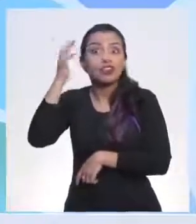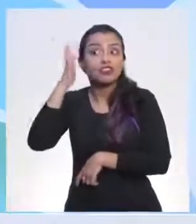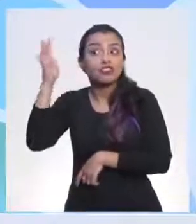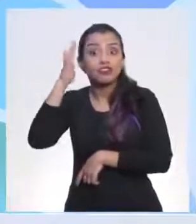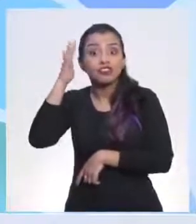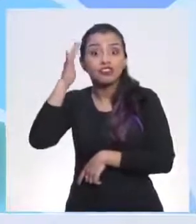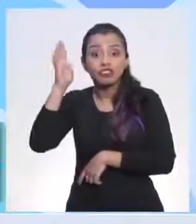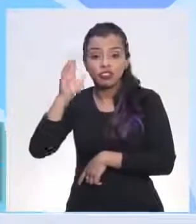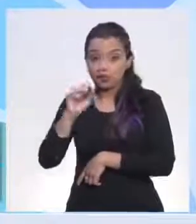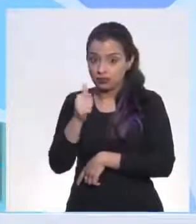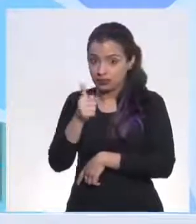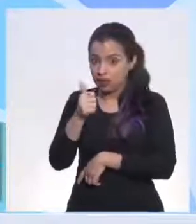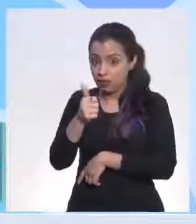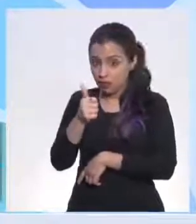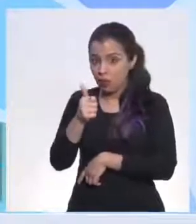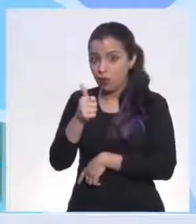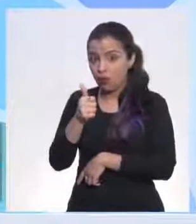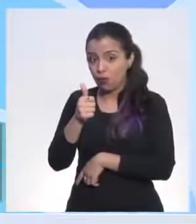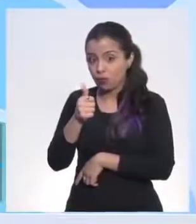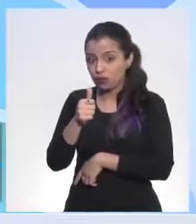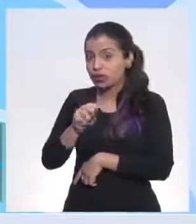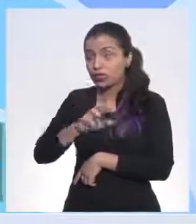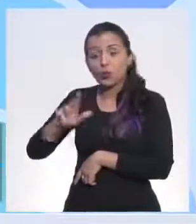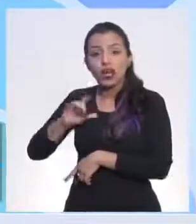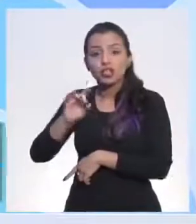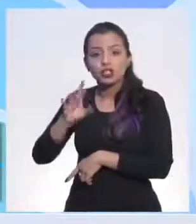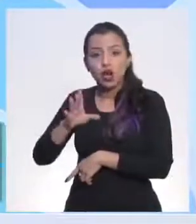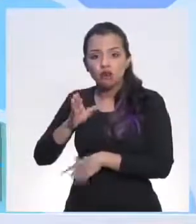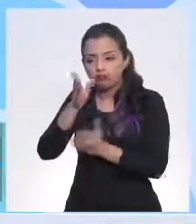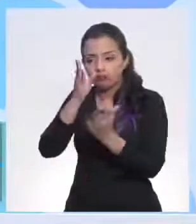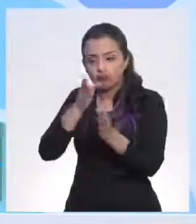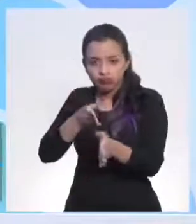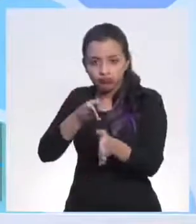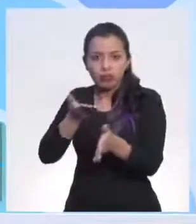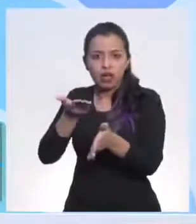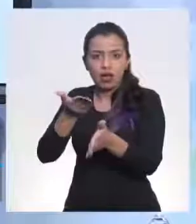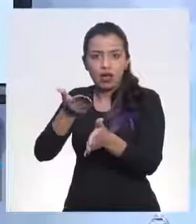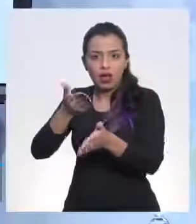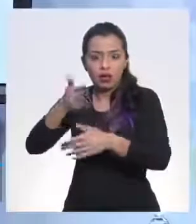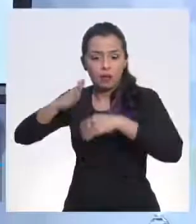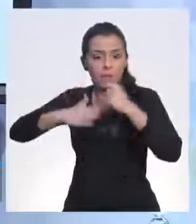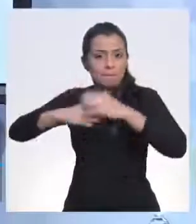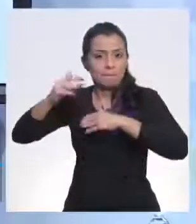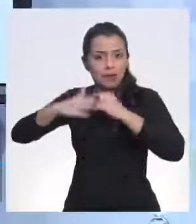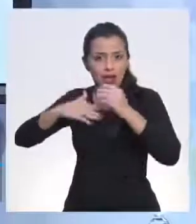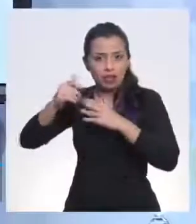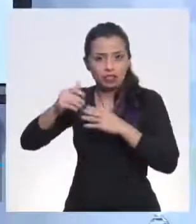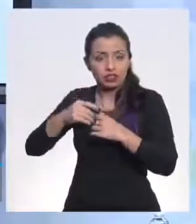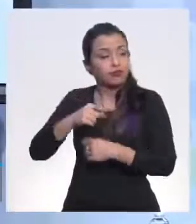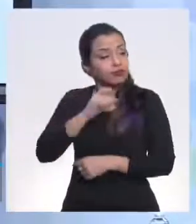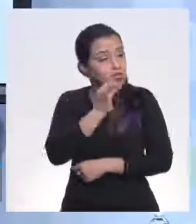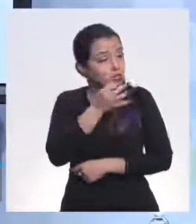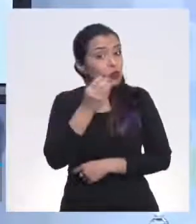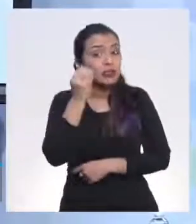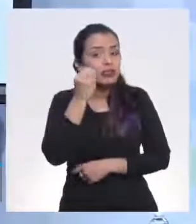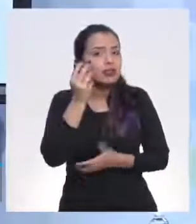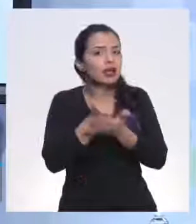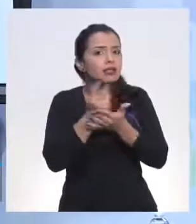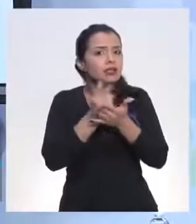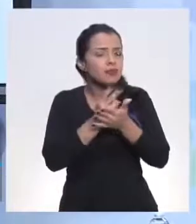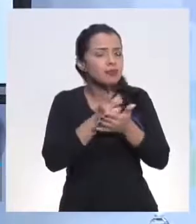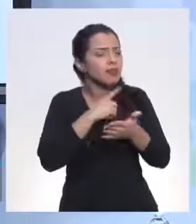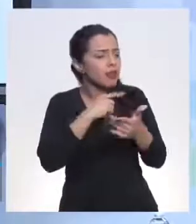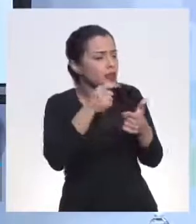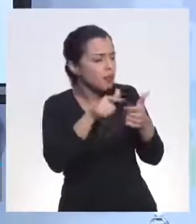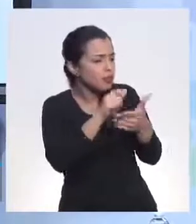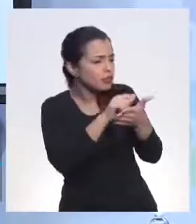não a reprodução da atividade, certo? Isso mesmo, isso mesmo. Então, tentem criar aí alguma coisa diferente da forma com que